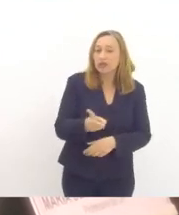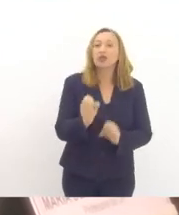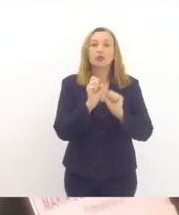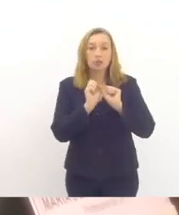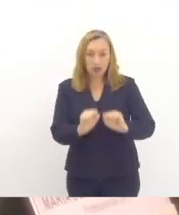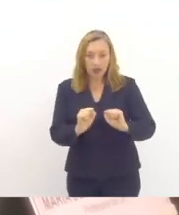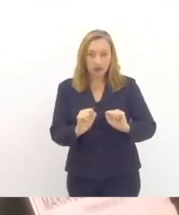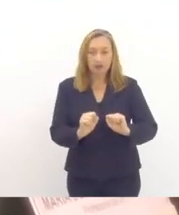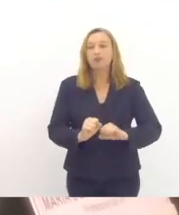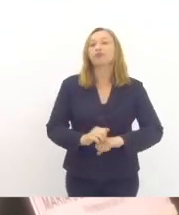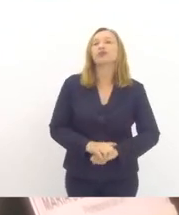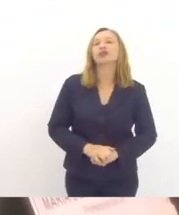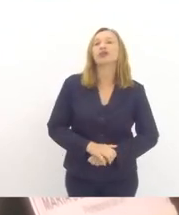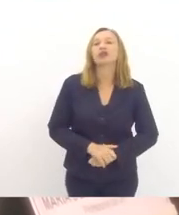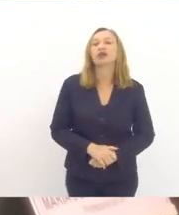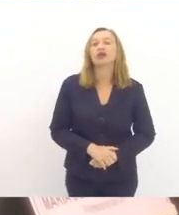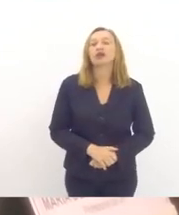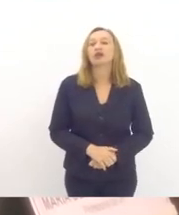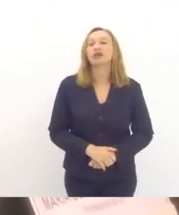possível. Né?